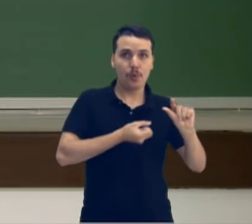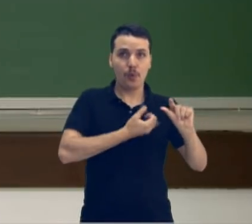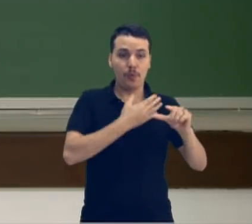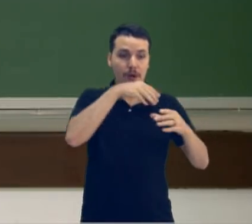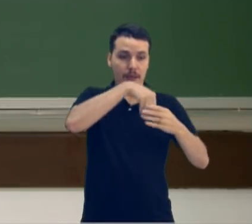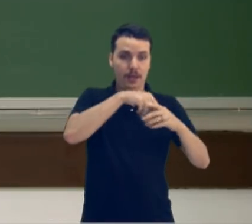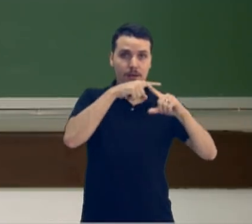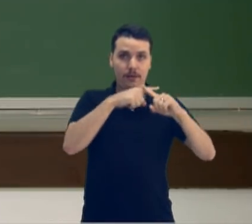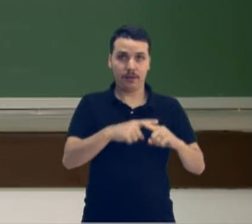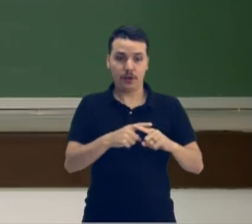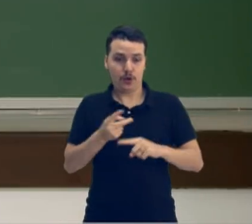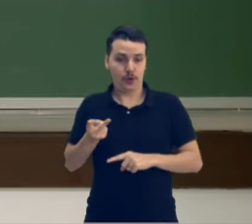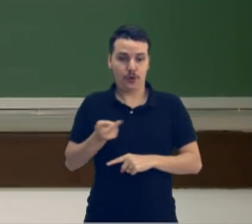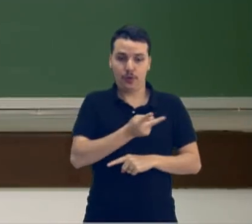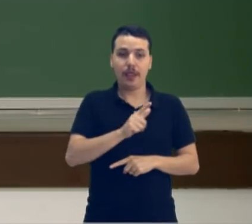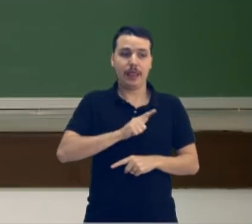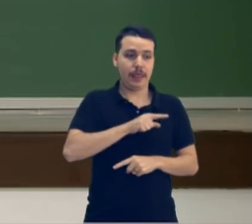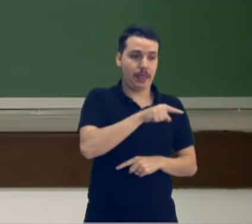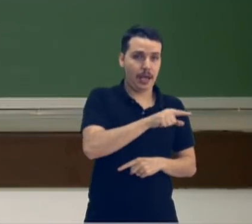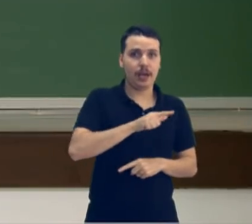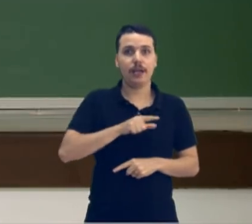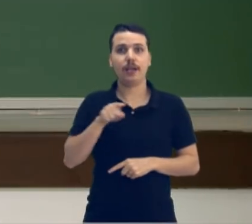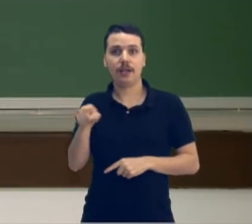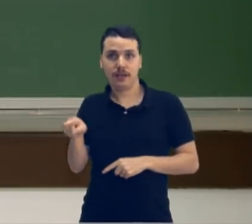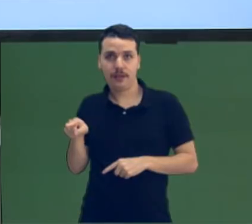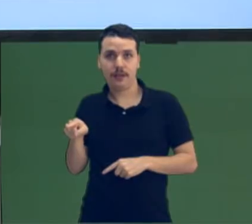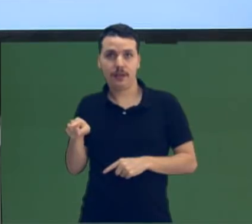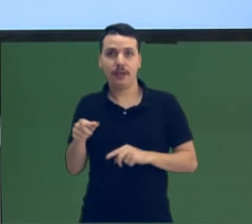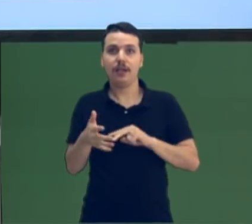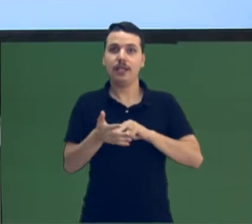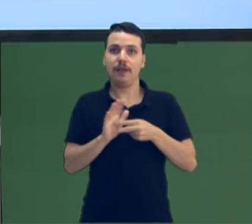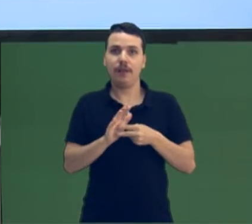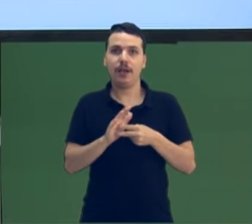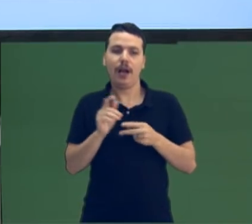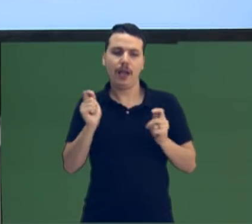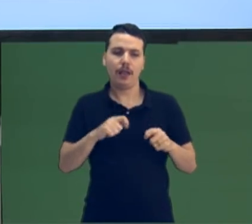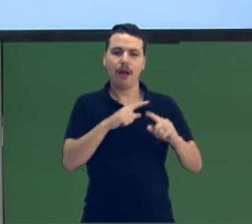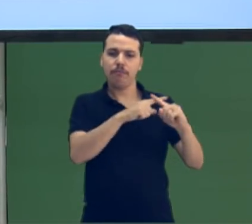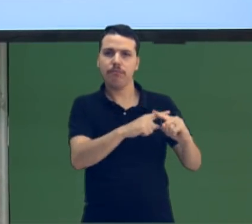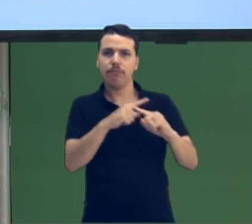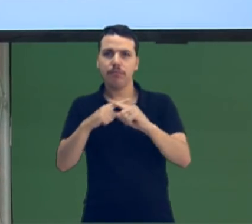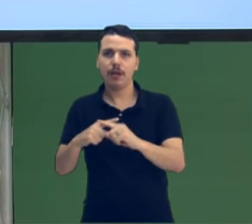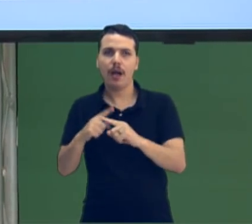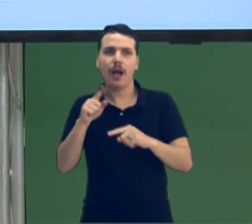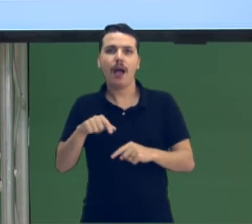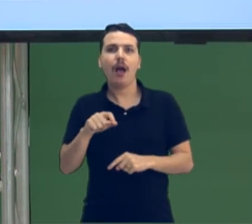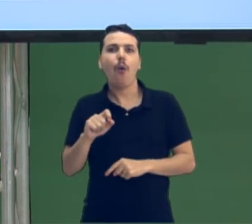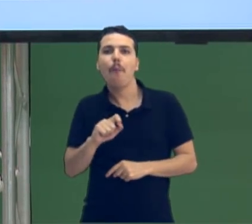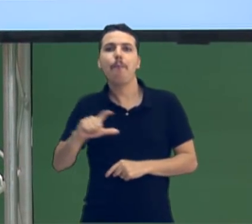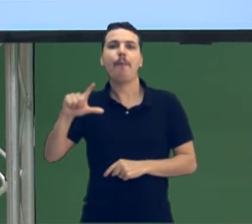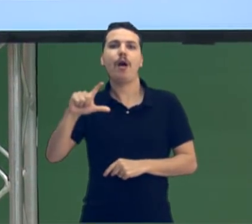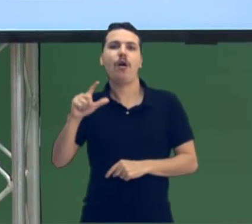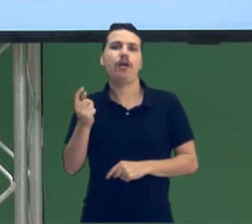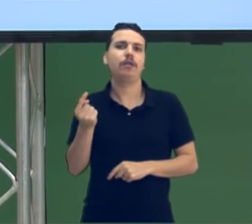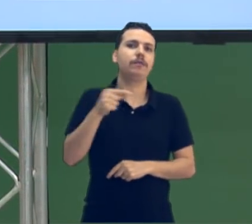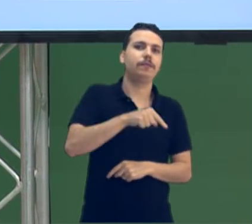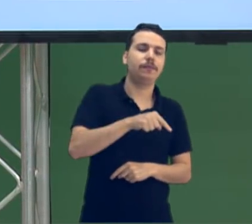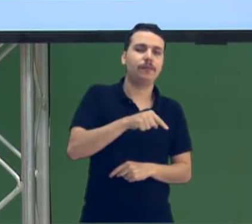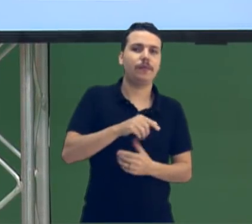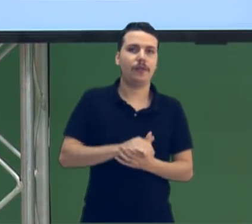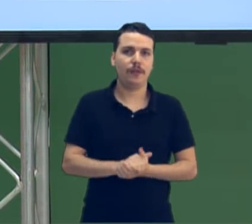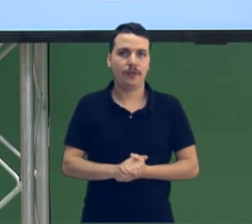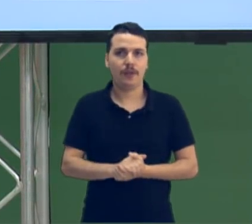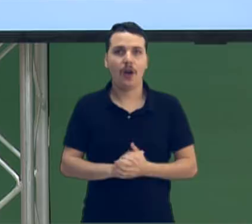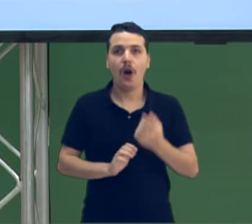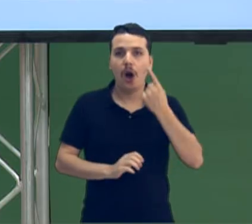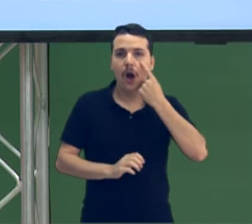múltiplo comum entre dois números, múltiplos entre si, será sempre o maior deles. Ah, olha